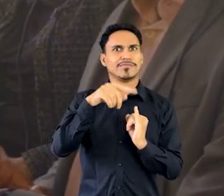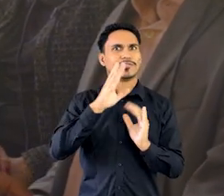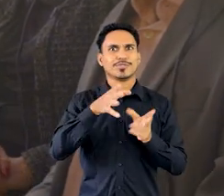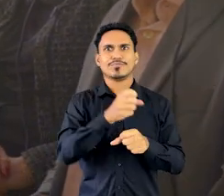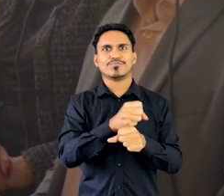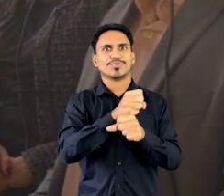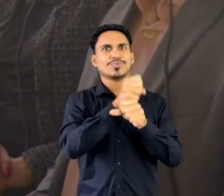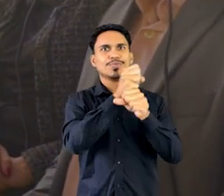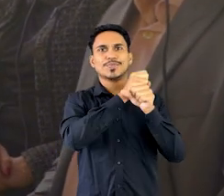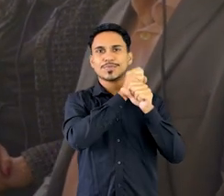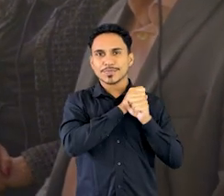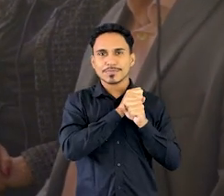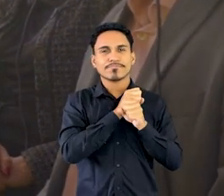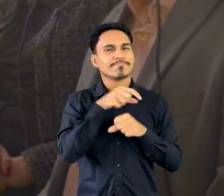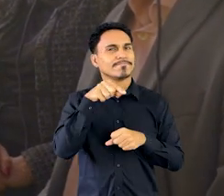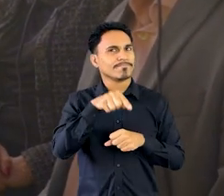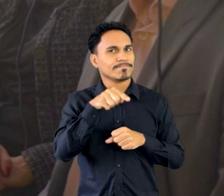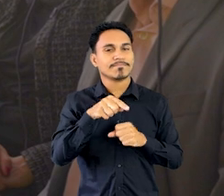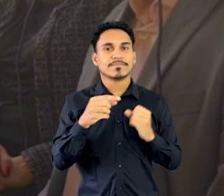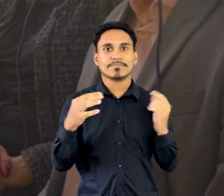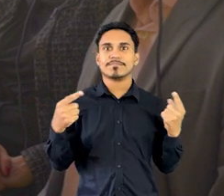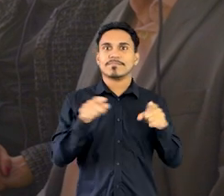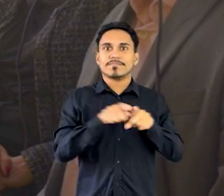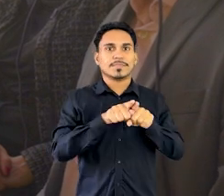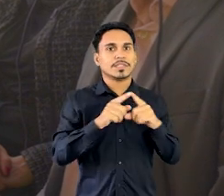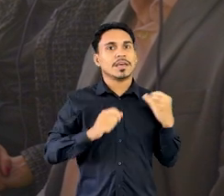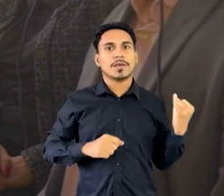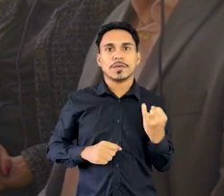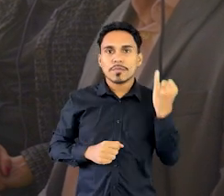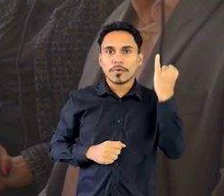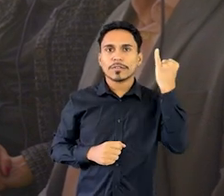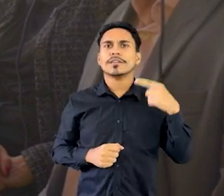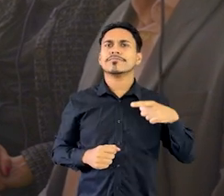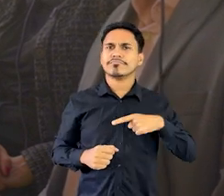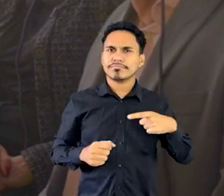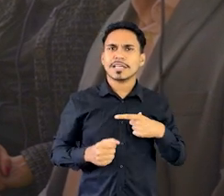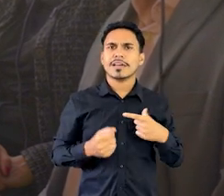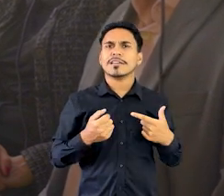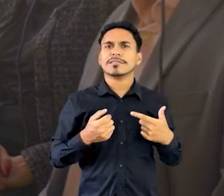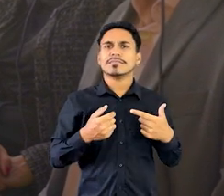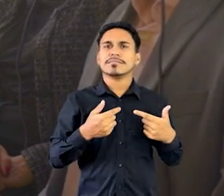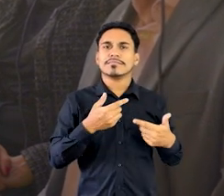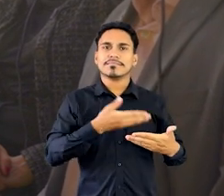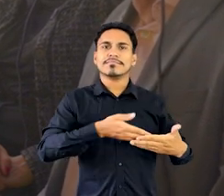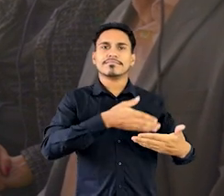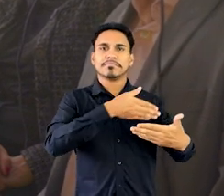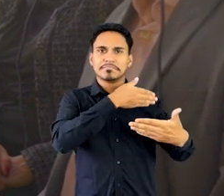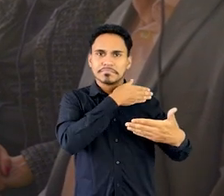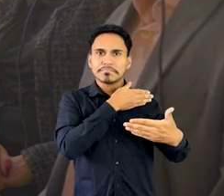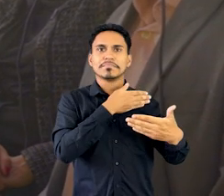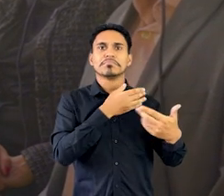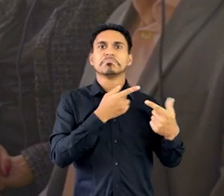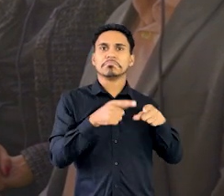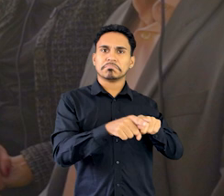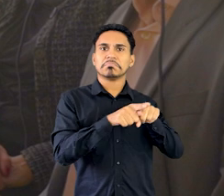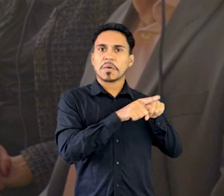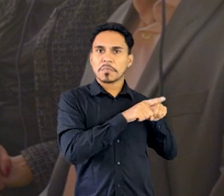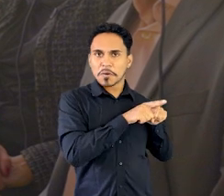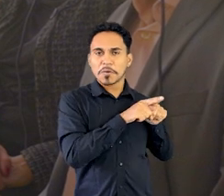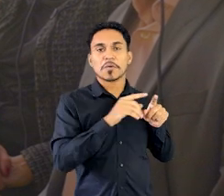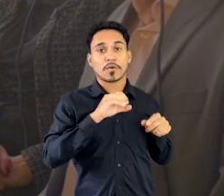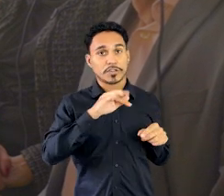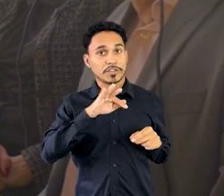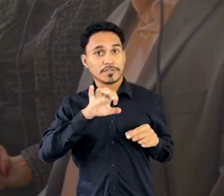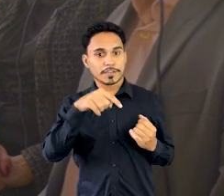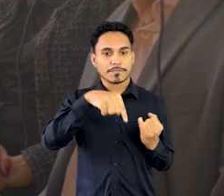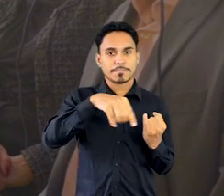instituição Centenária é um in muito importante dentro do conif né Nós temos vários dirigentes que fizeram parte da gestão do conif então